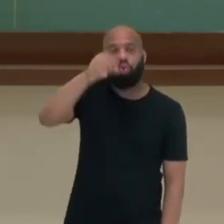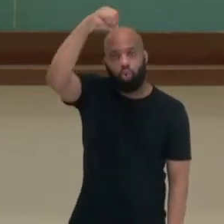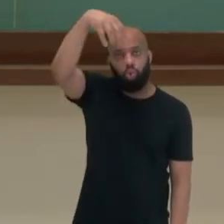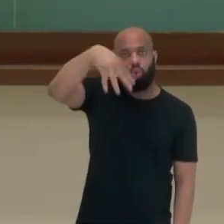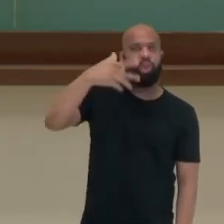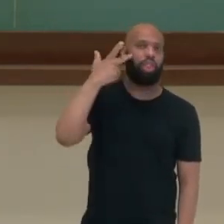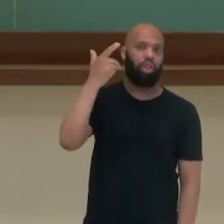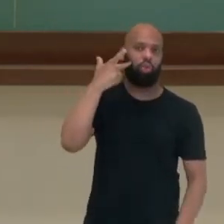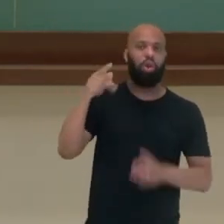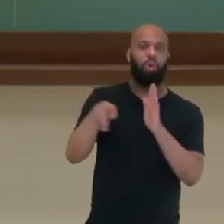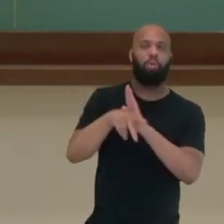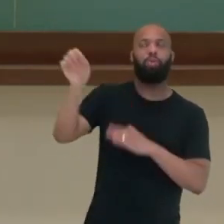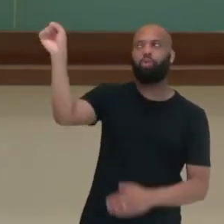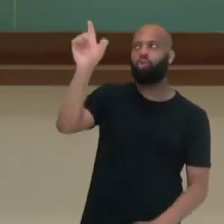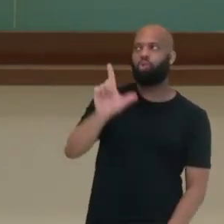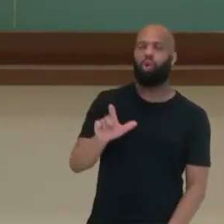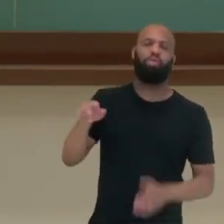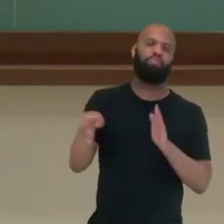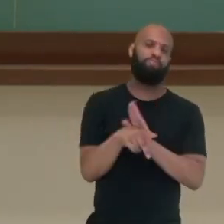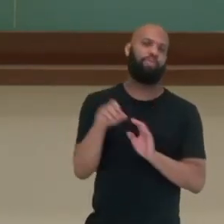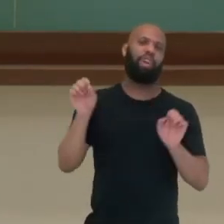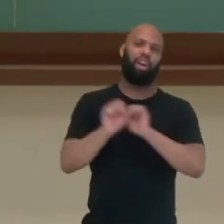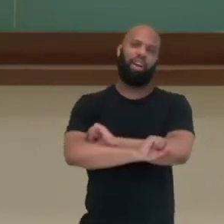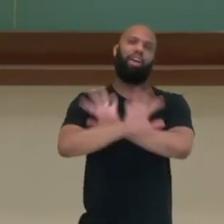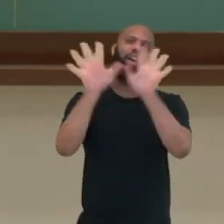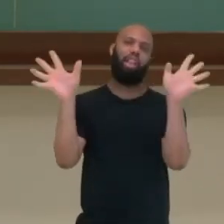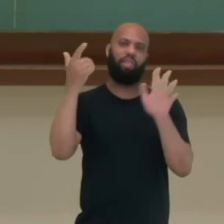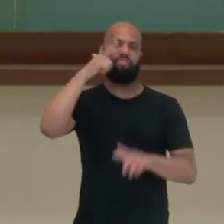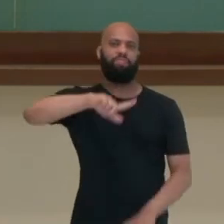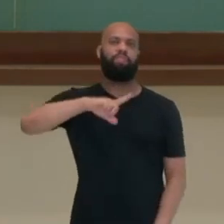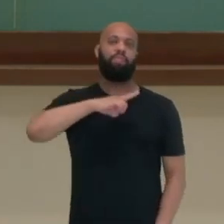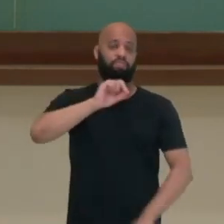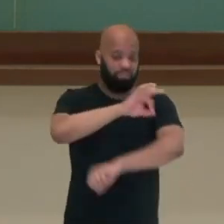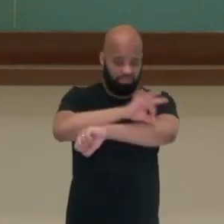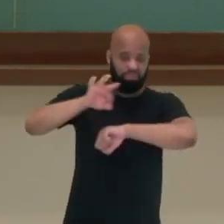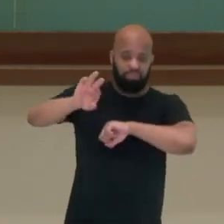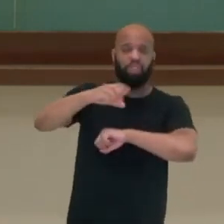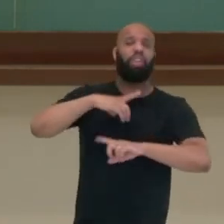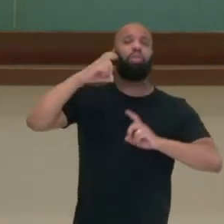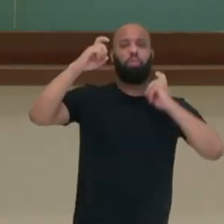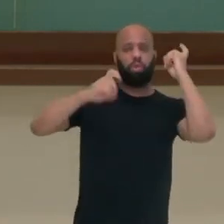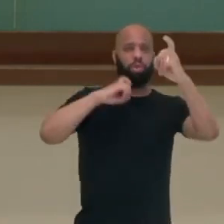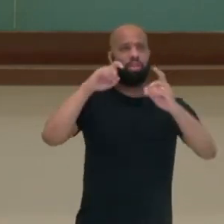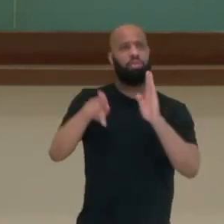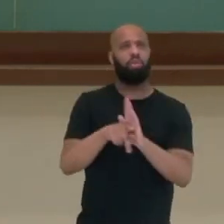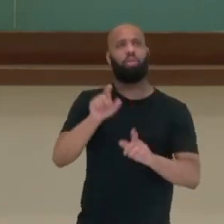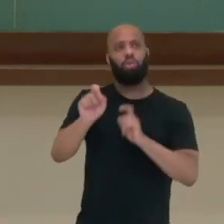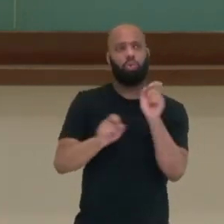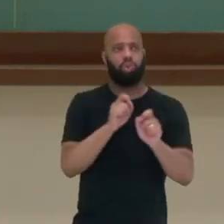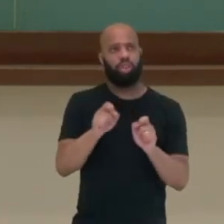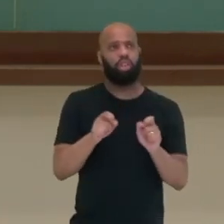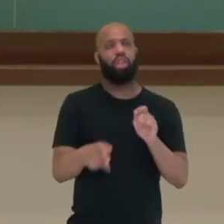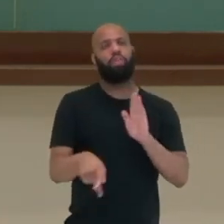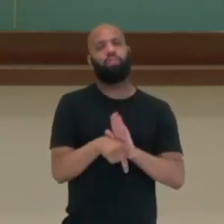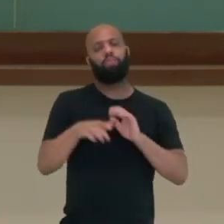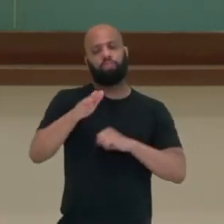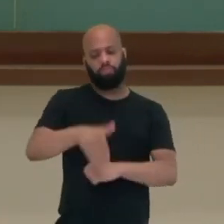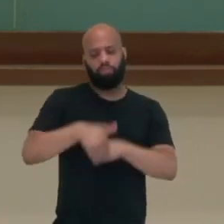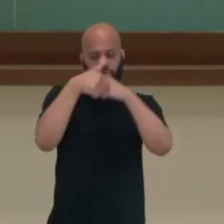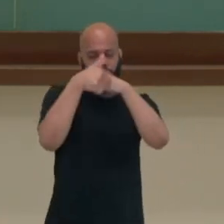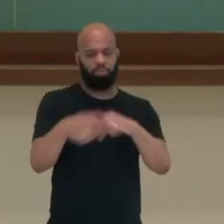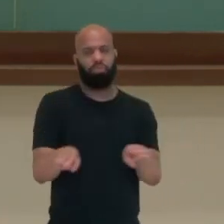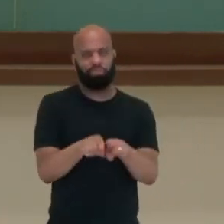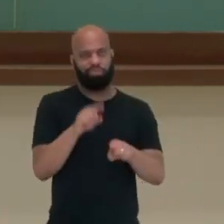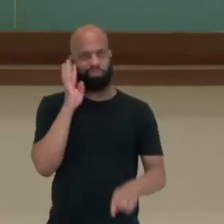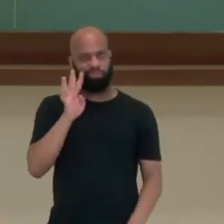para iluminar a minha casa. E aí eu tenho, então, uma arquiteta que se preocupa com a sustentabilidade.